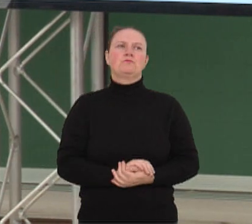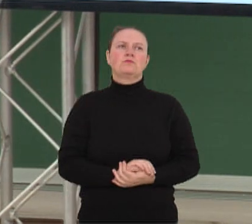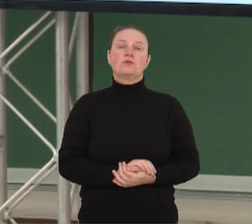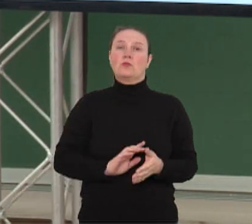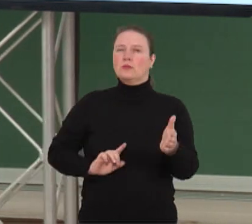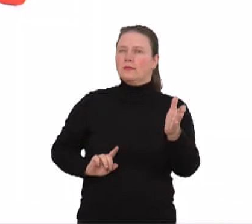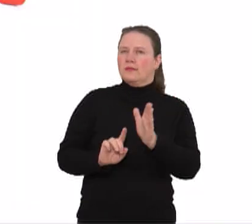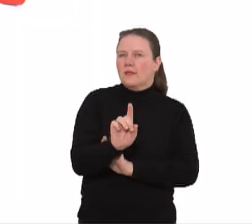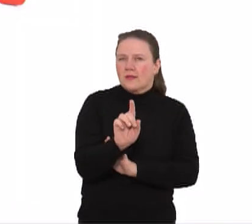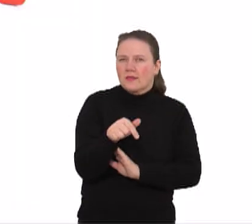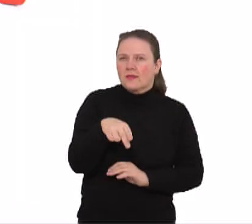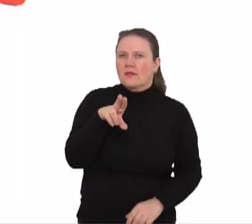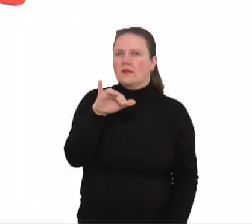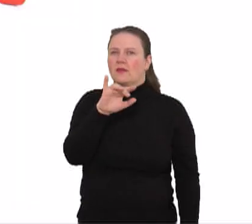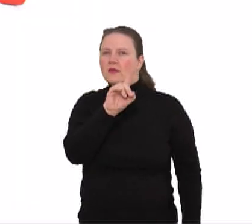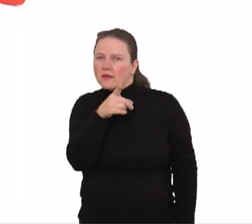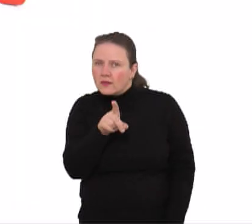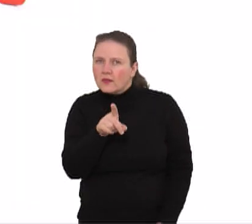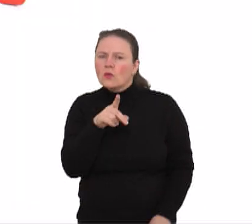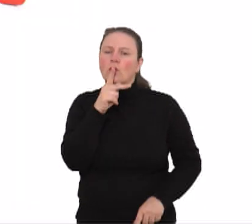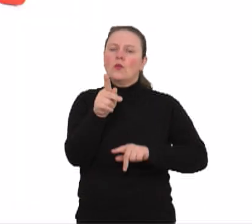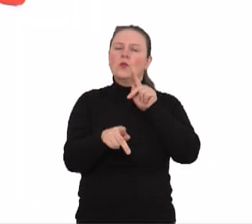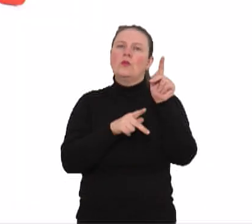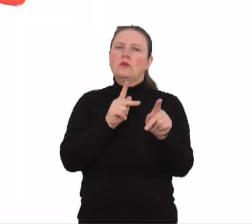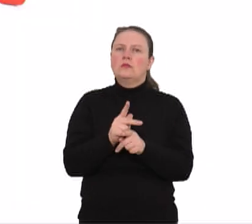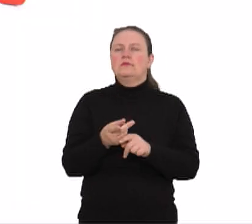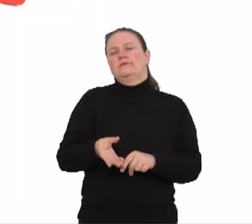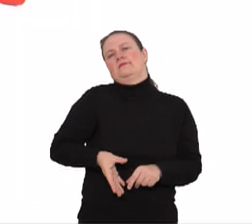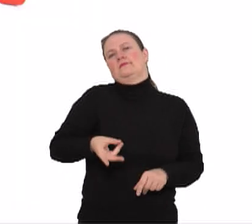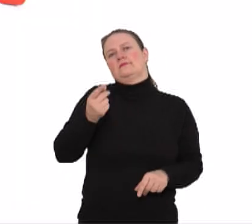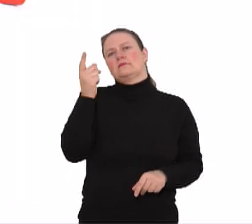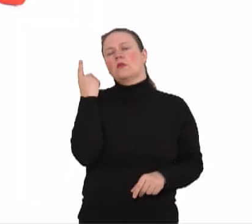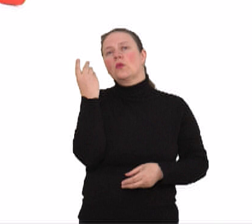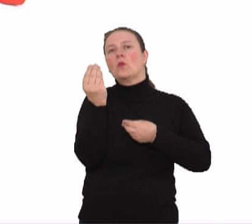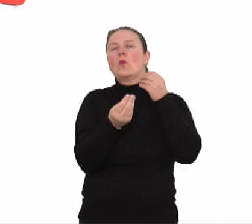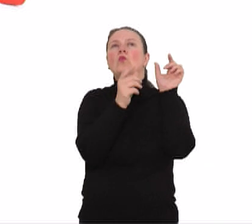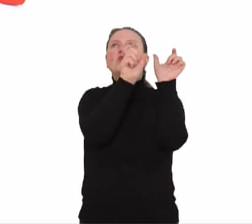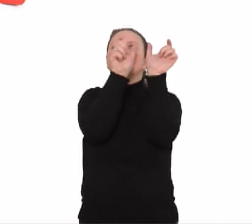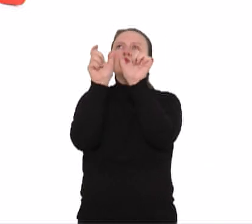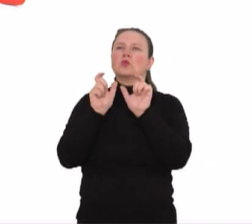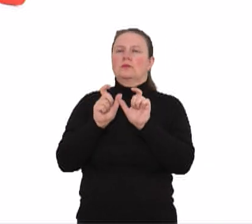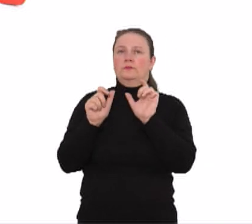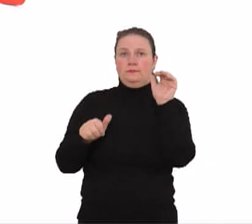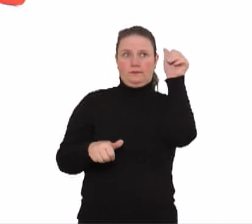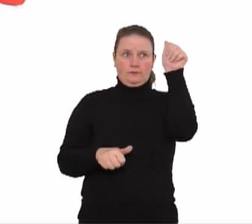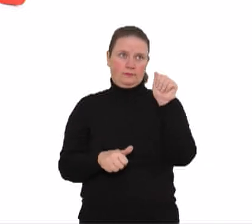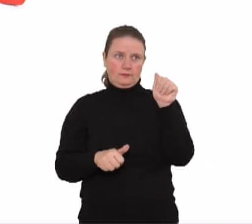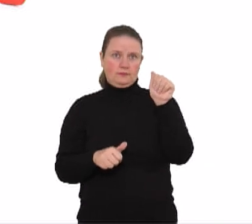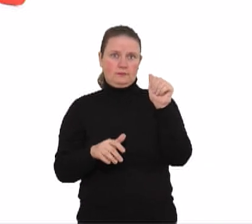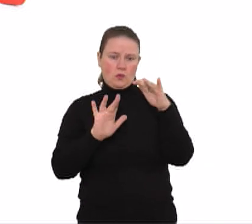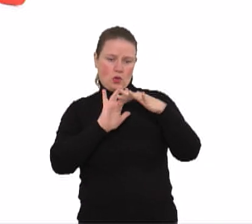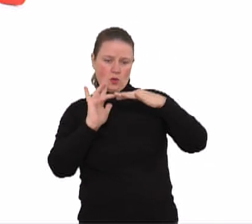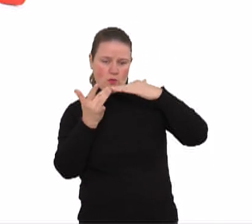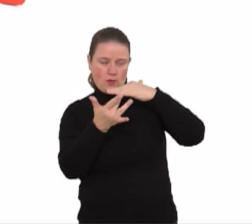nós. Como os povos antigos registravam a posição das estrelas? Letra A, postavam em rede